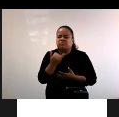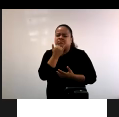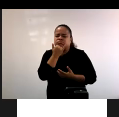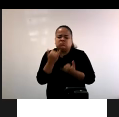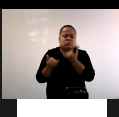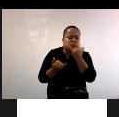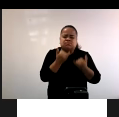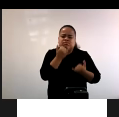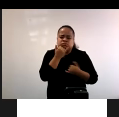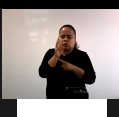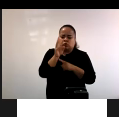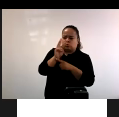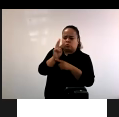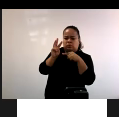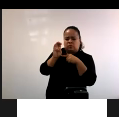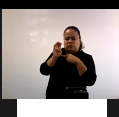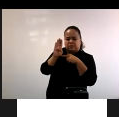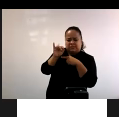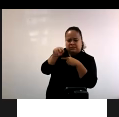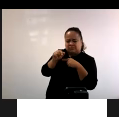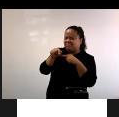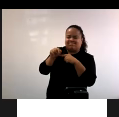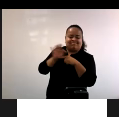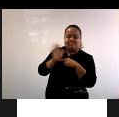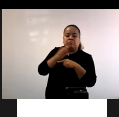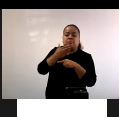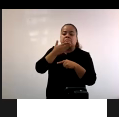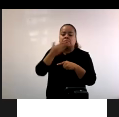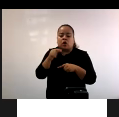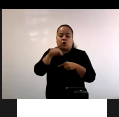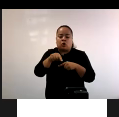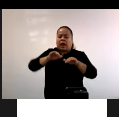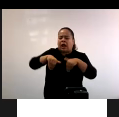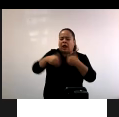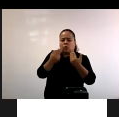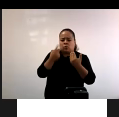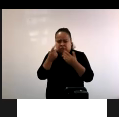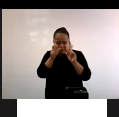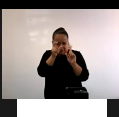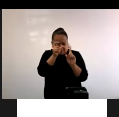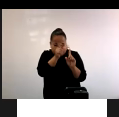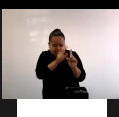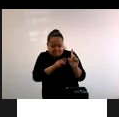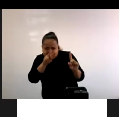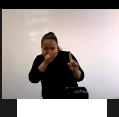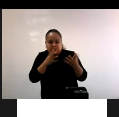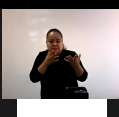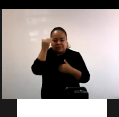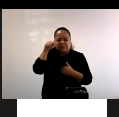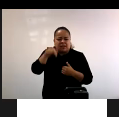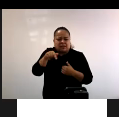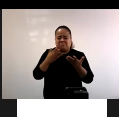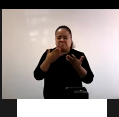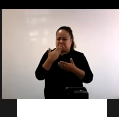também. E também como ter acesso aos serviços de saúde, incluído as atividades sexuais. Gostaria de